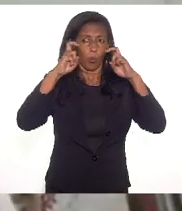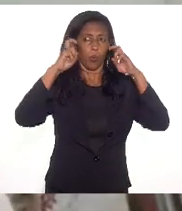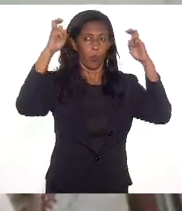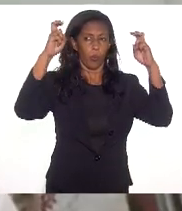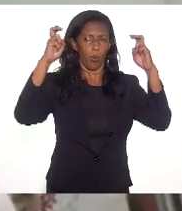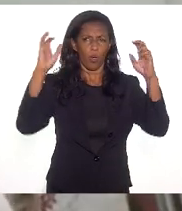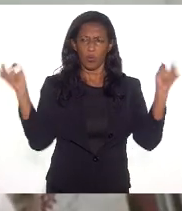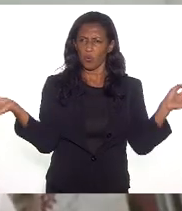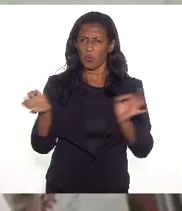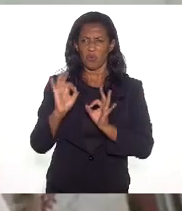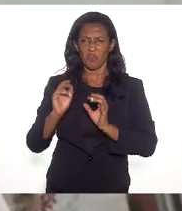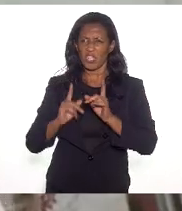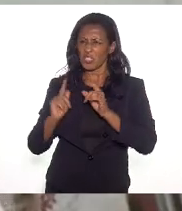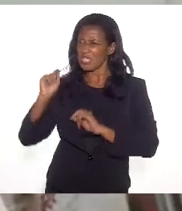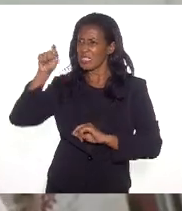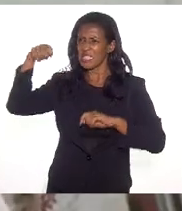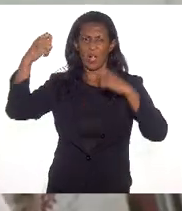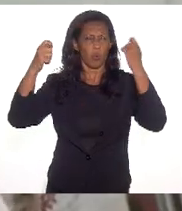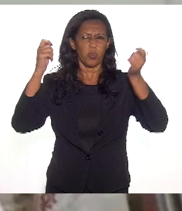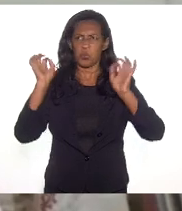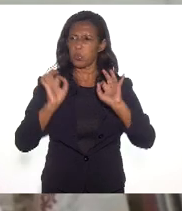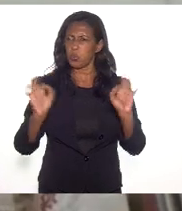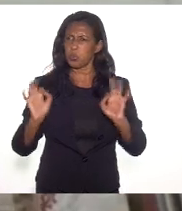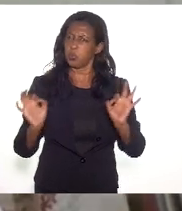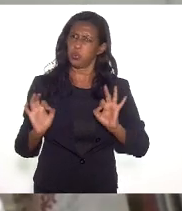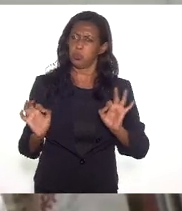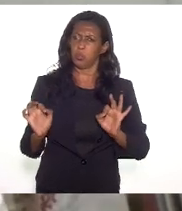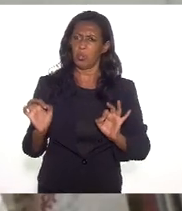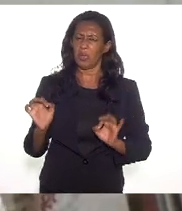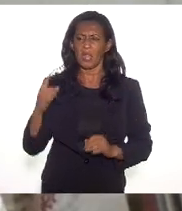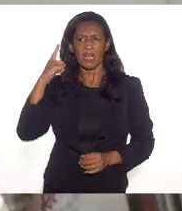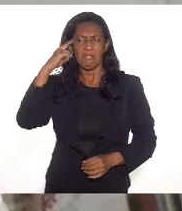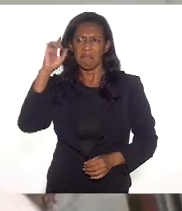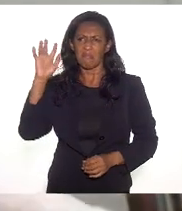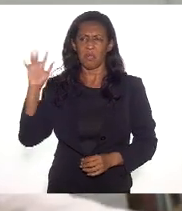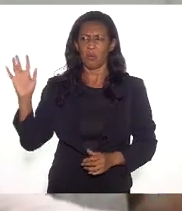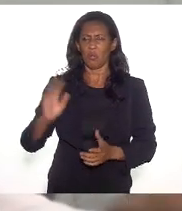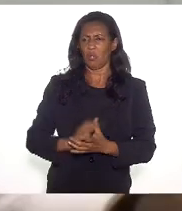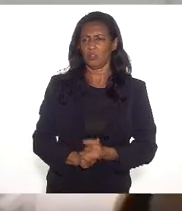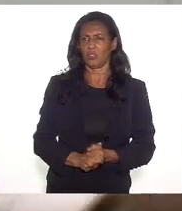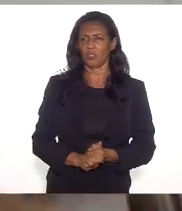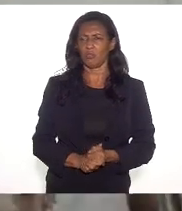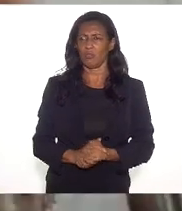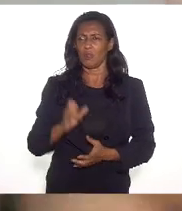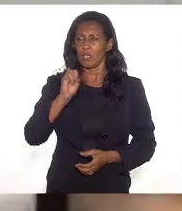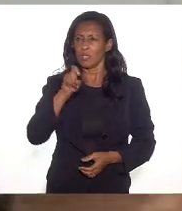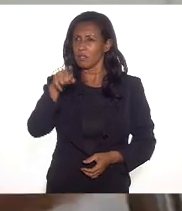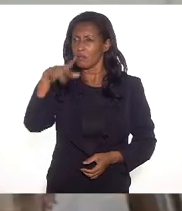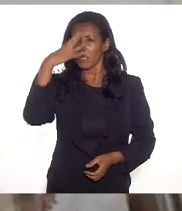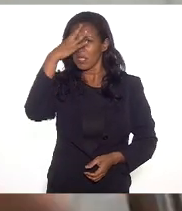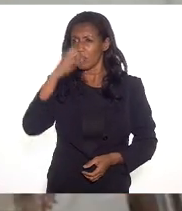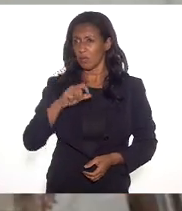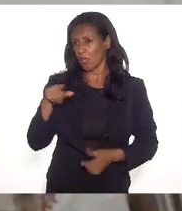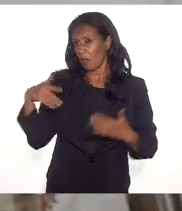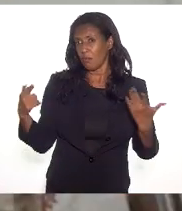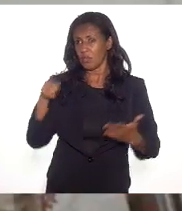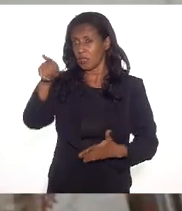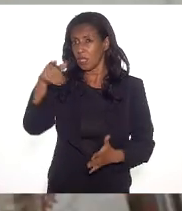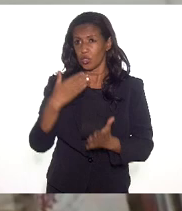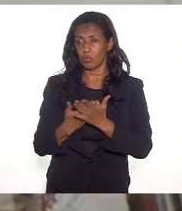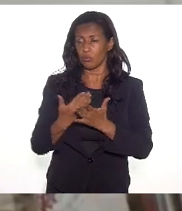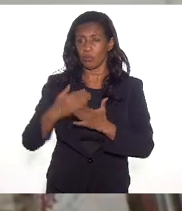nenhum gesto, absolutamente nenhum gesto ideológico. Se Vossa Excelência não sabe, logo Vossa Excelência que estudou no colégio